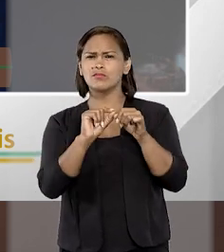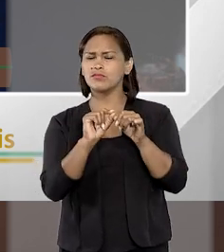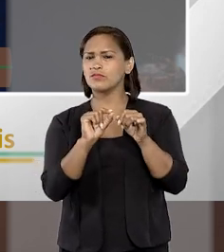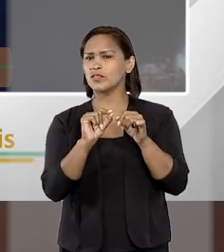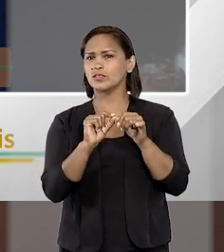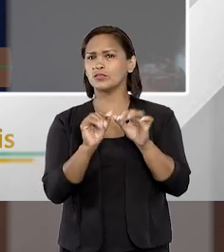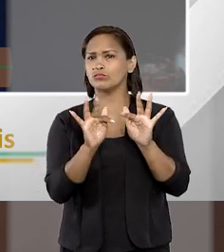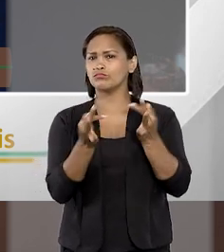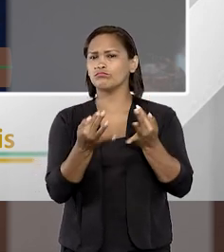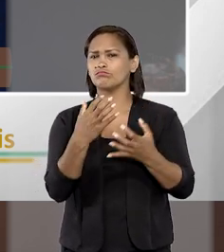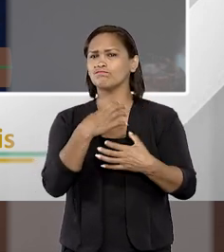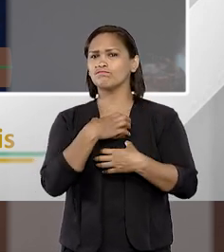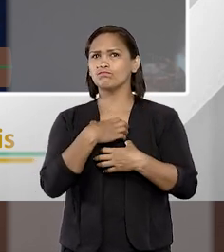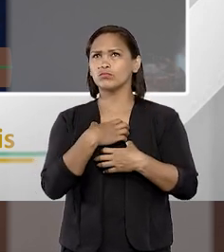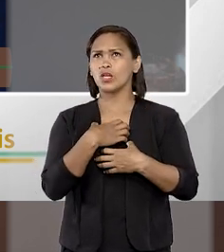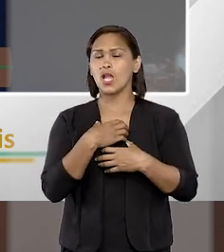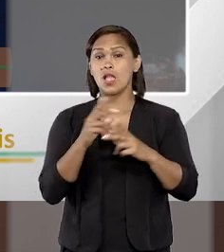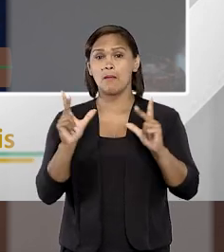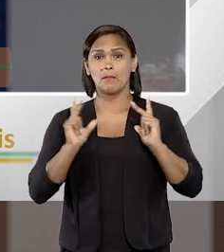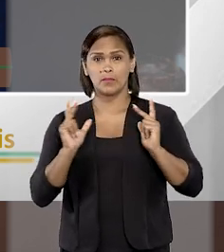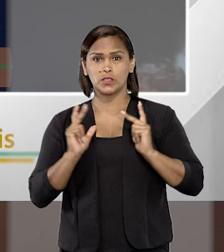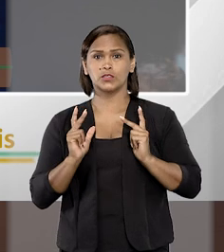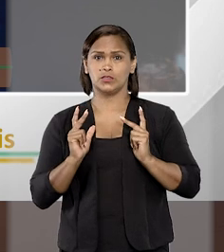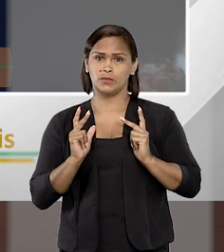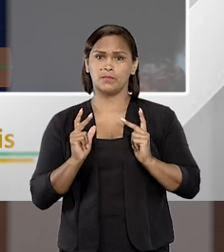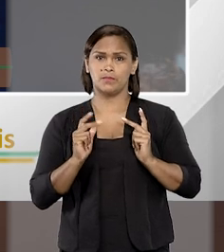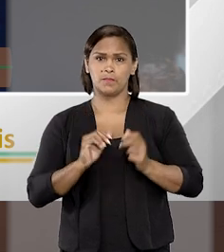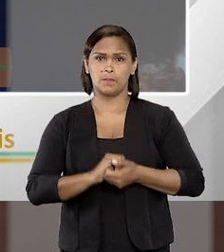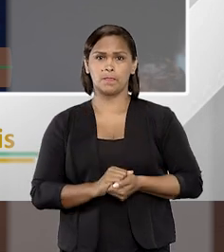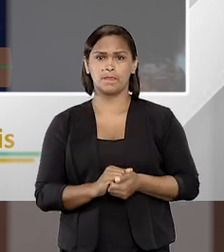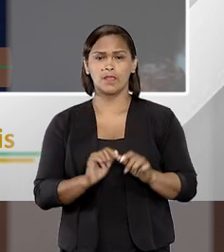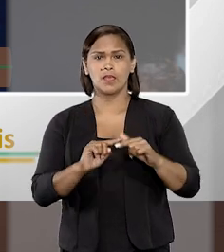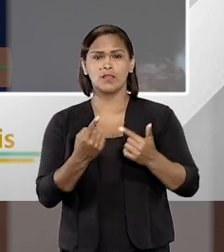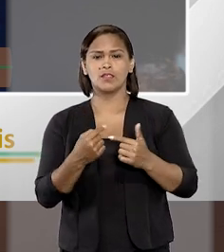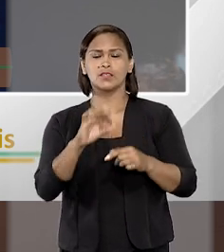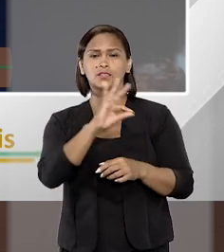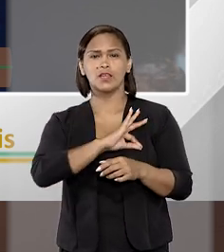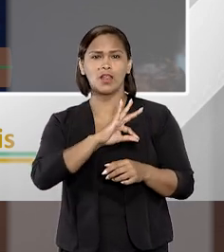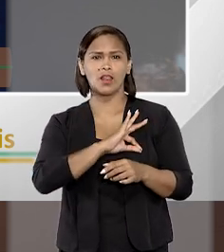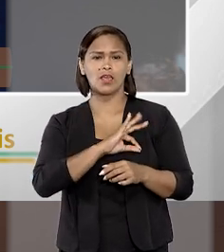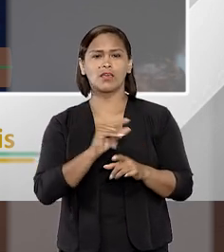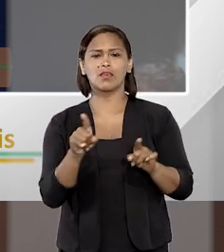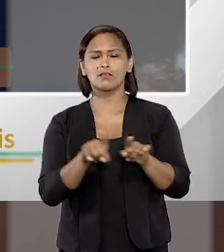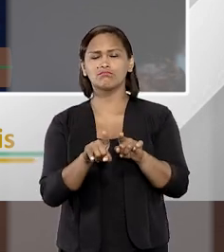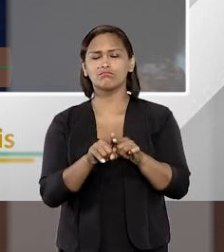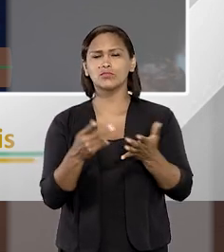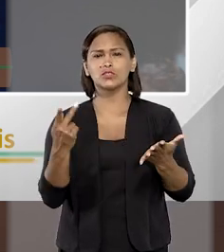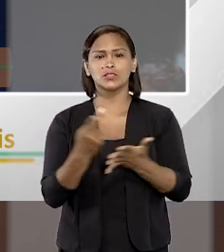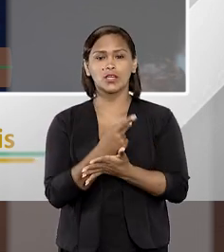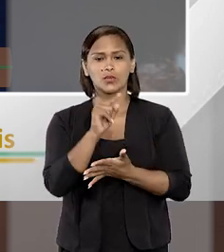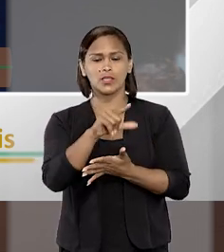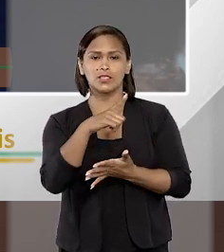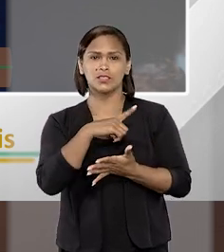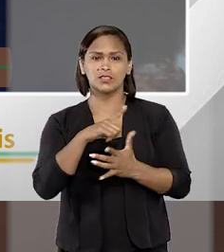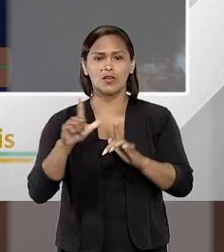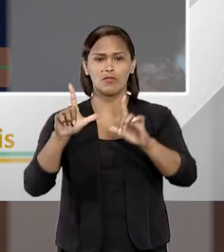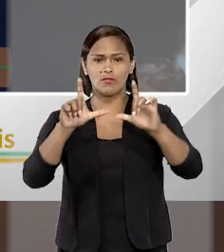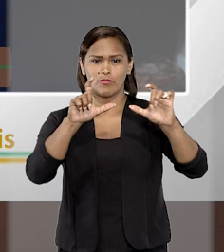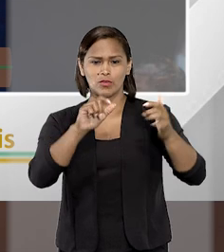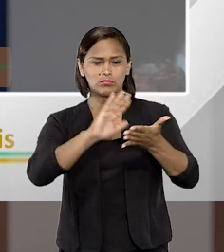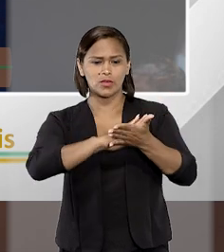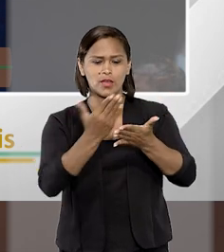muito particular na delegacia de polícia geralmente existem alguns